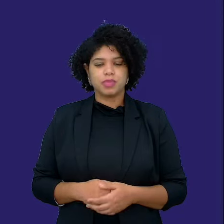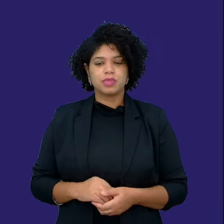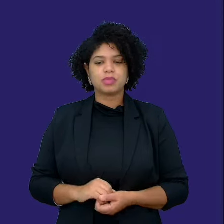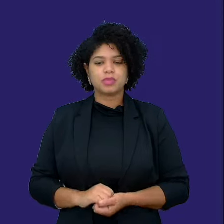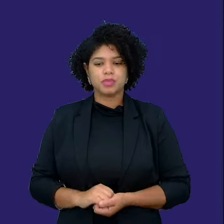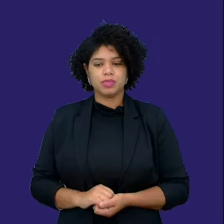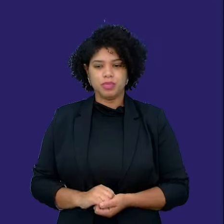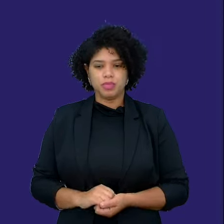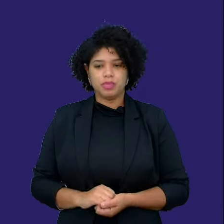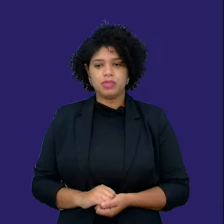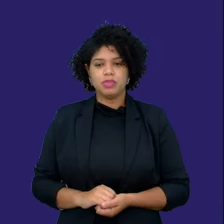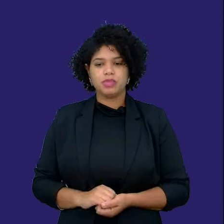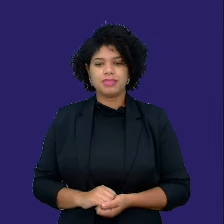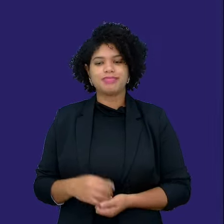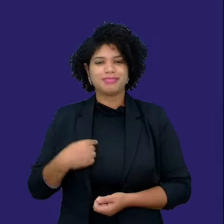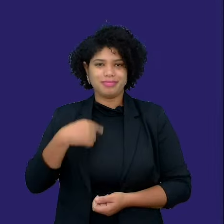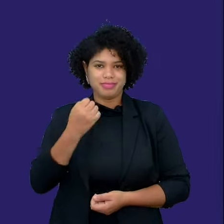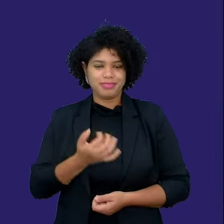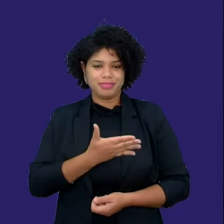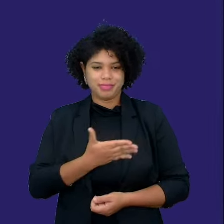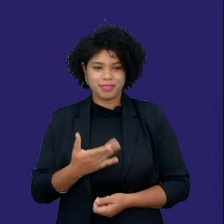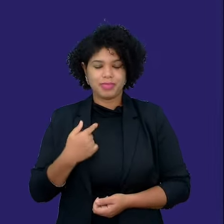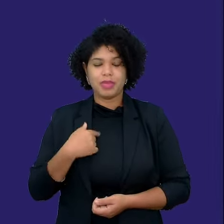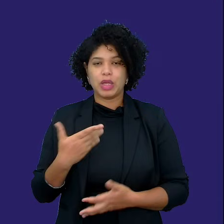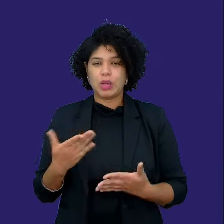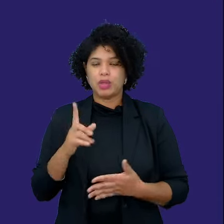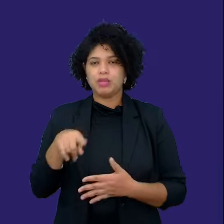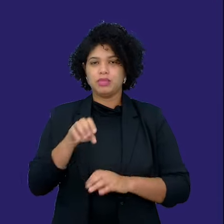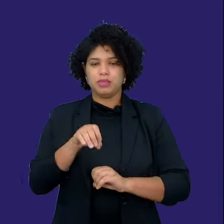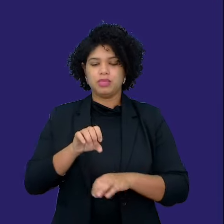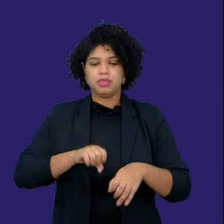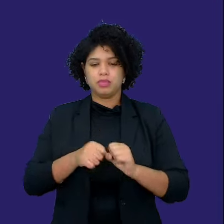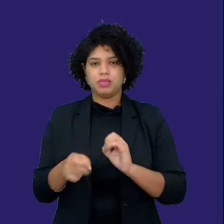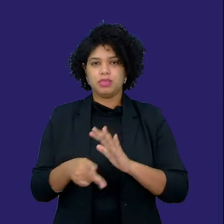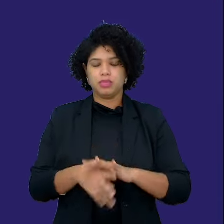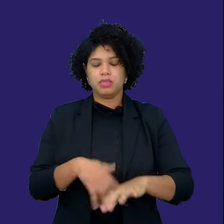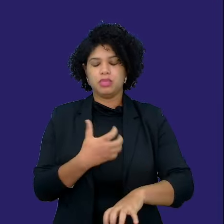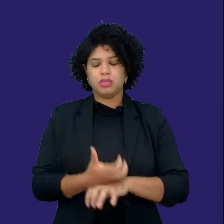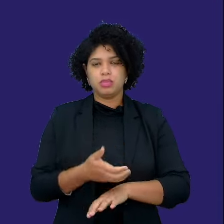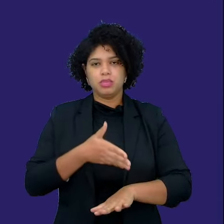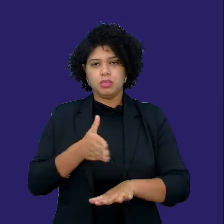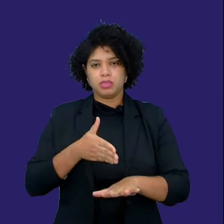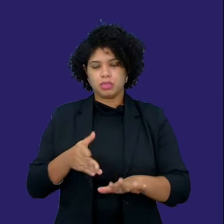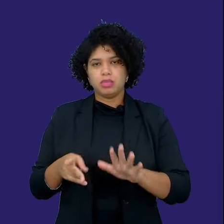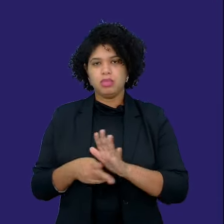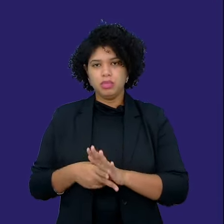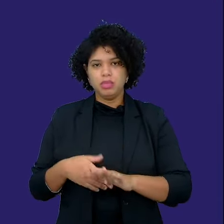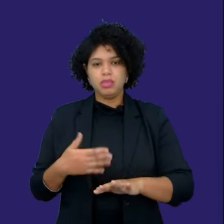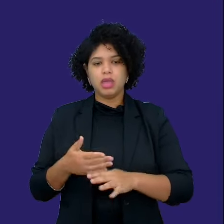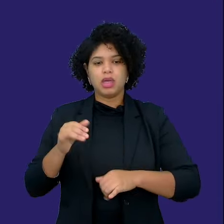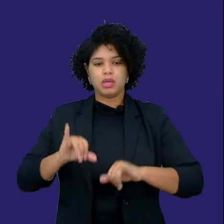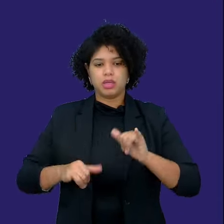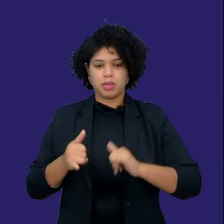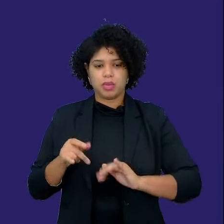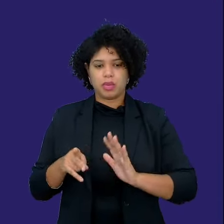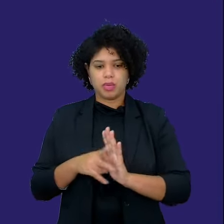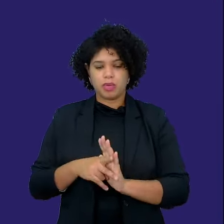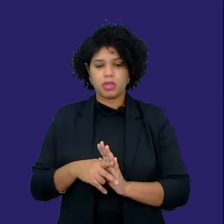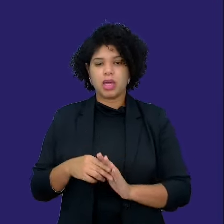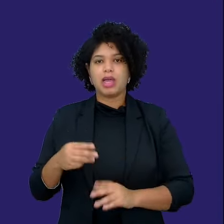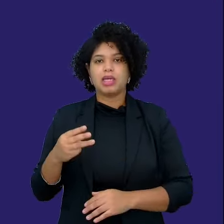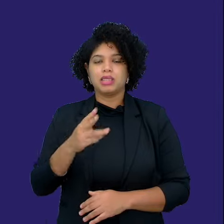Certo. Então, como eu estava dizendo, estamos numa formação para o componente curricular de Química, na etapa da